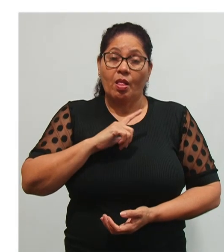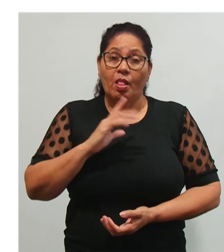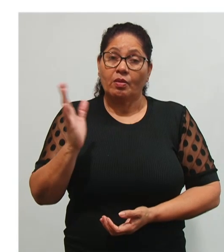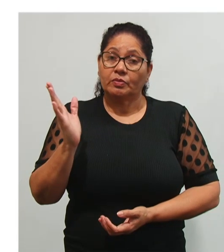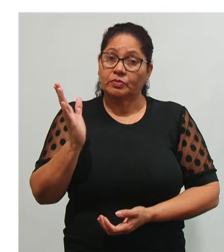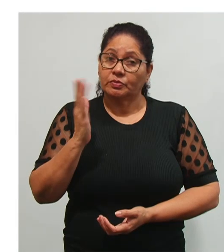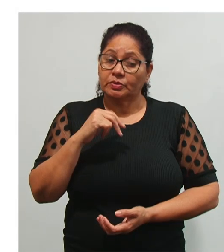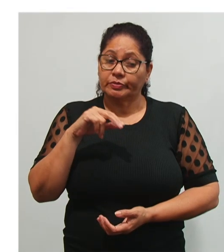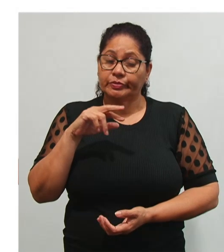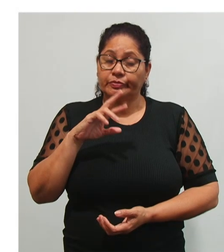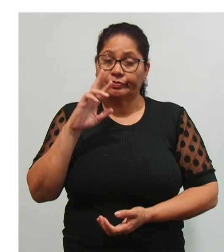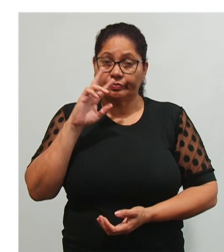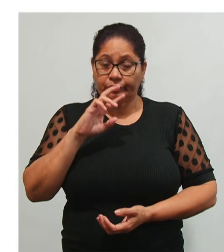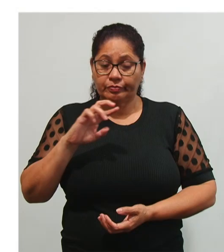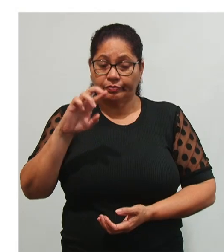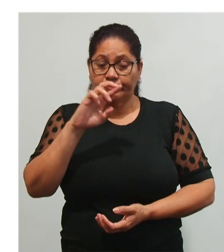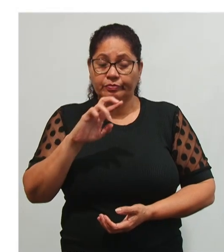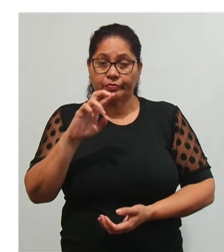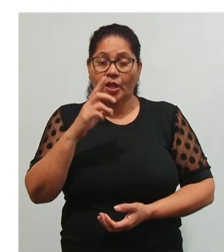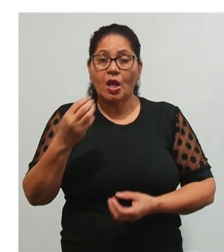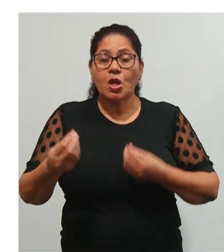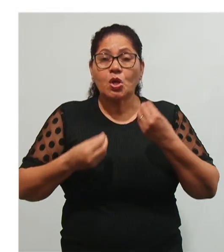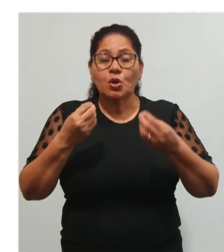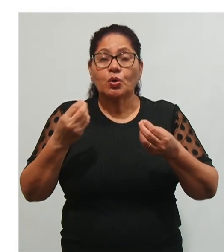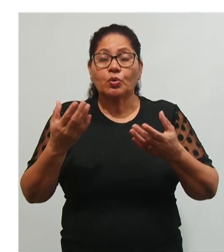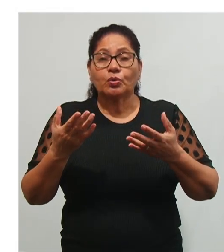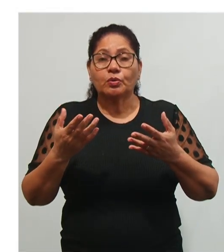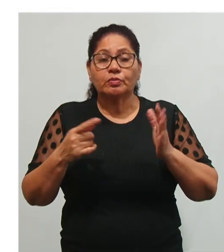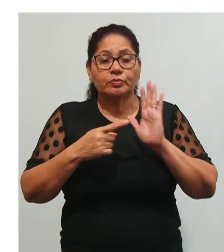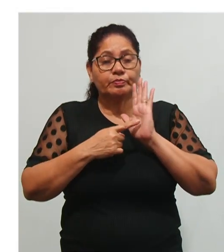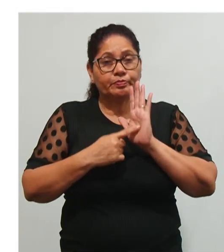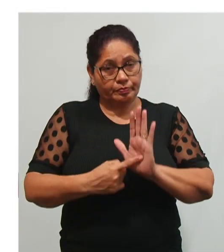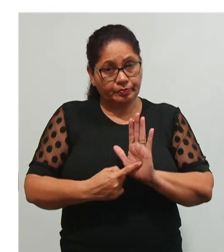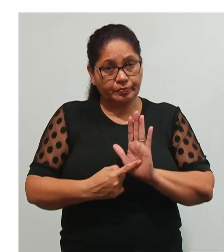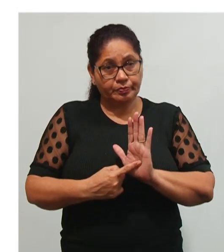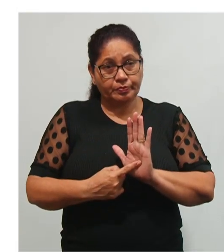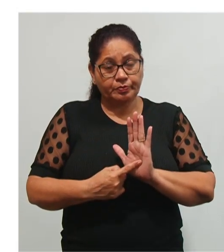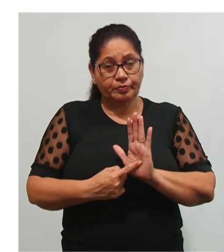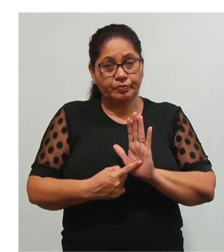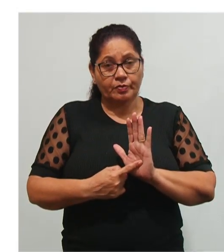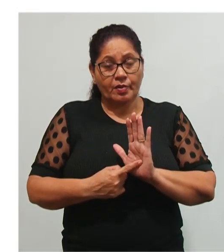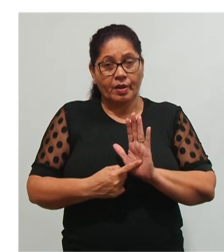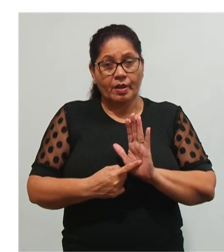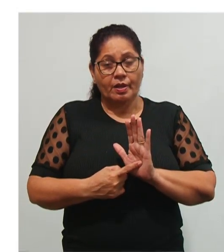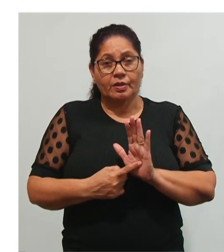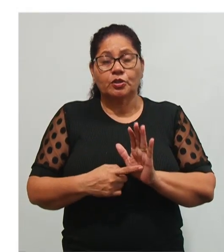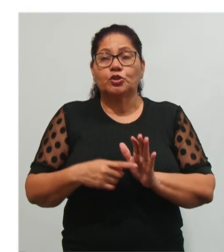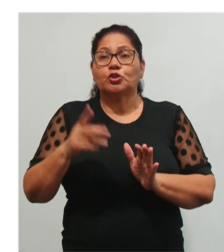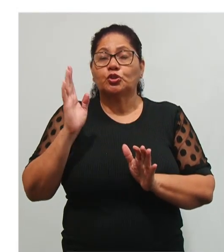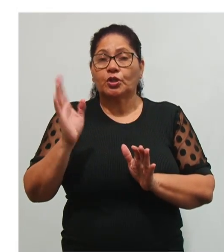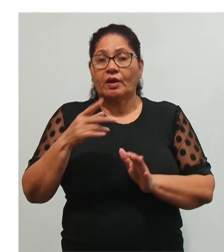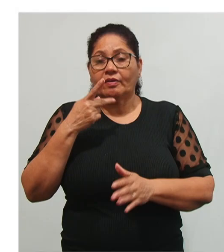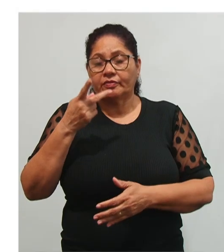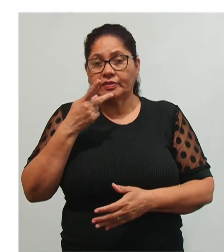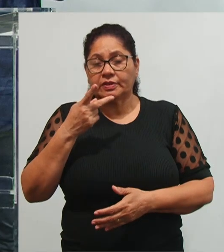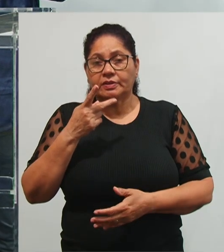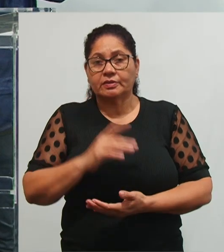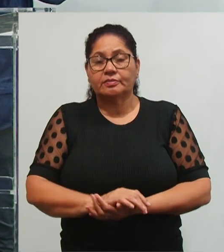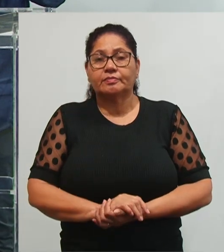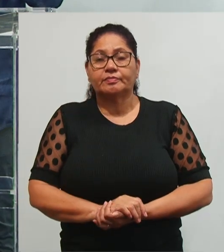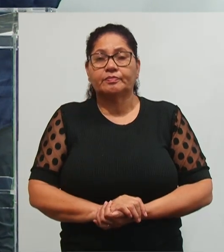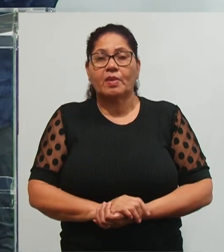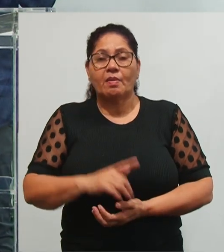E aí nós vamos ver como essas ferramentas se apresentam. Né? Entre elas, já falamos